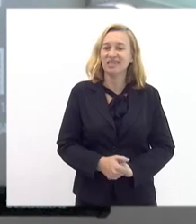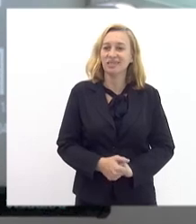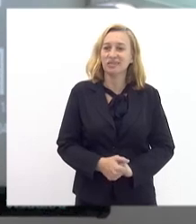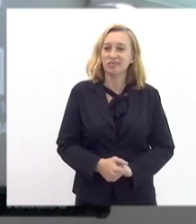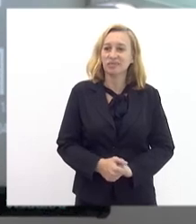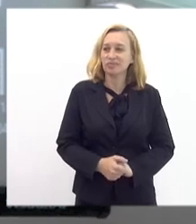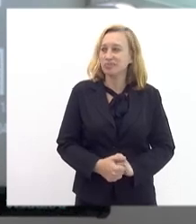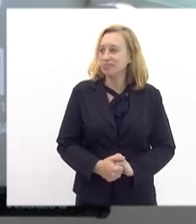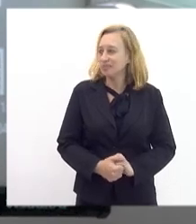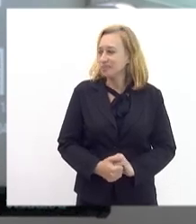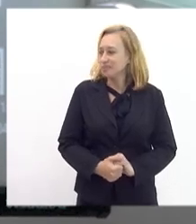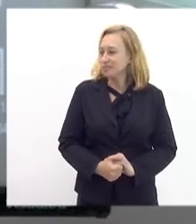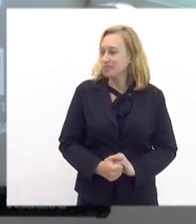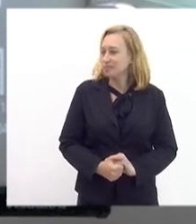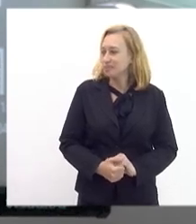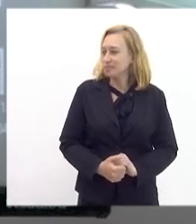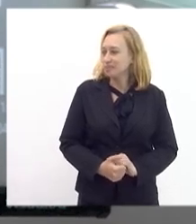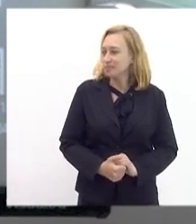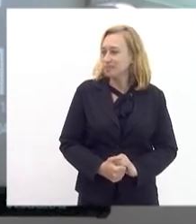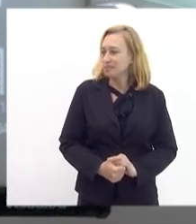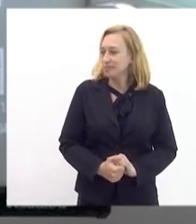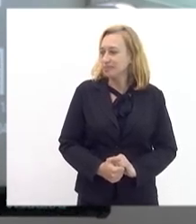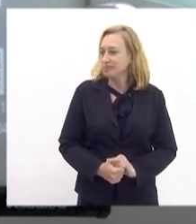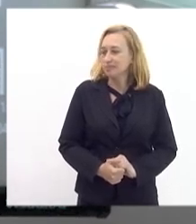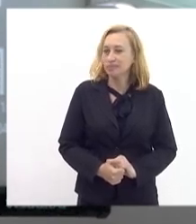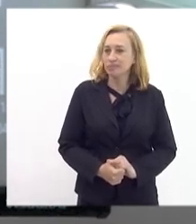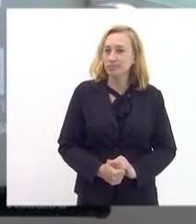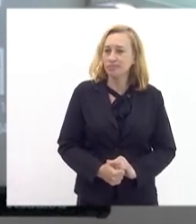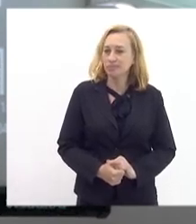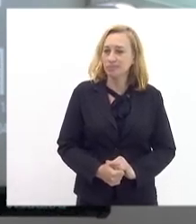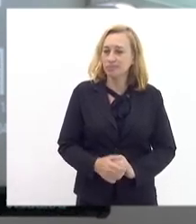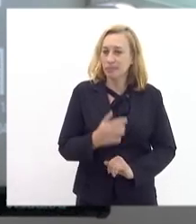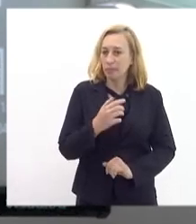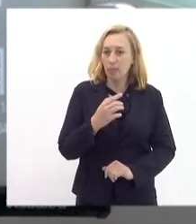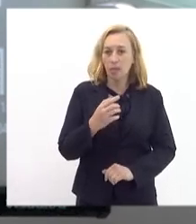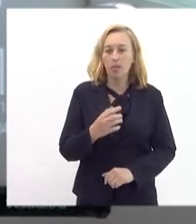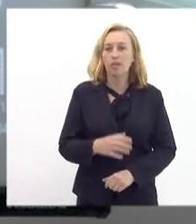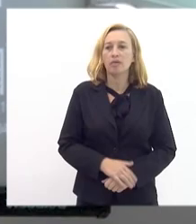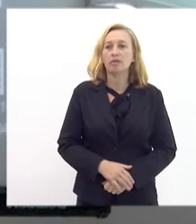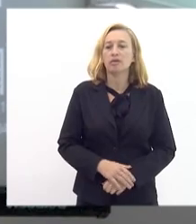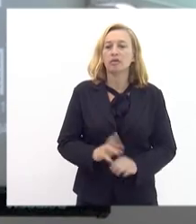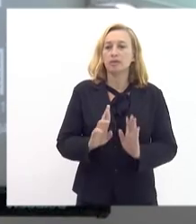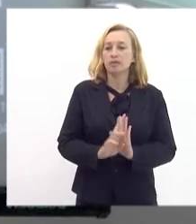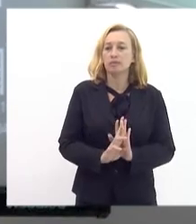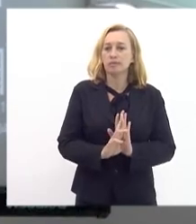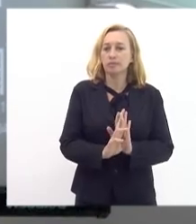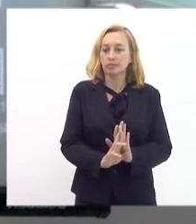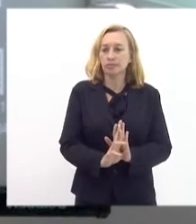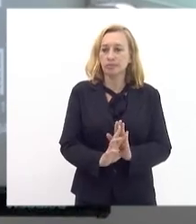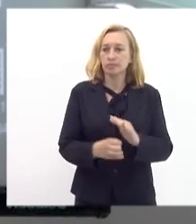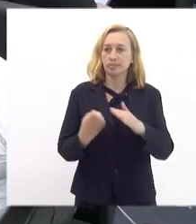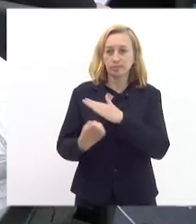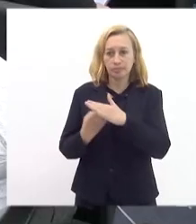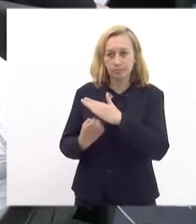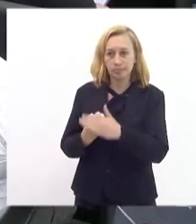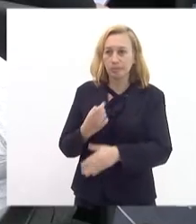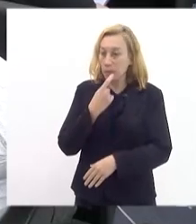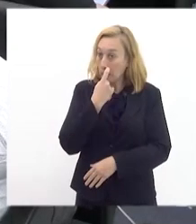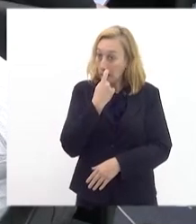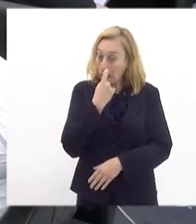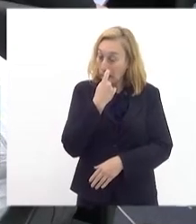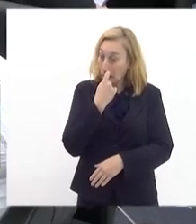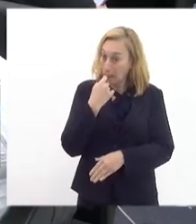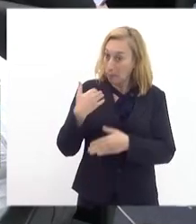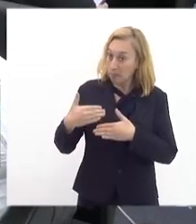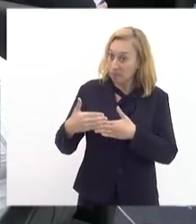e olha só por gentileza nós vamos nós vamos ouvir agora o representa a empresa mas tentamos temos aqui é uma